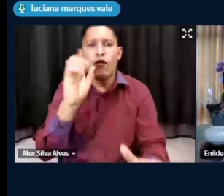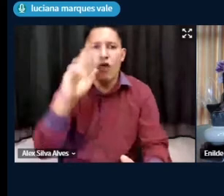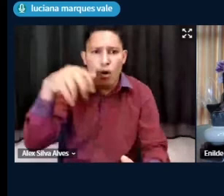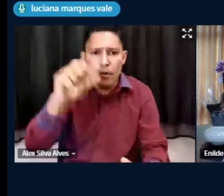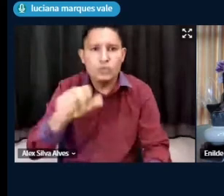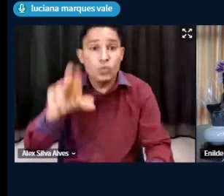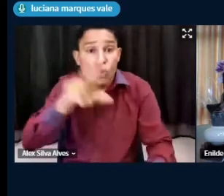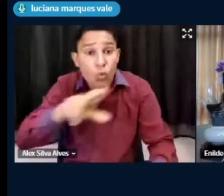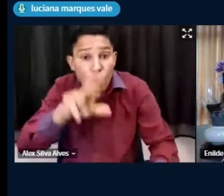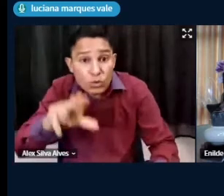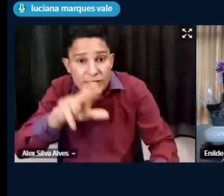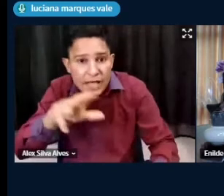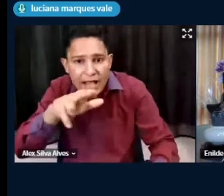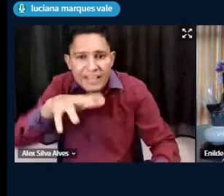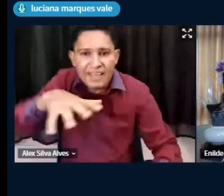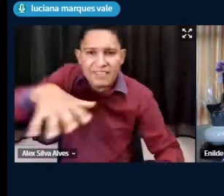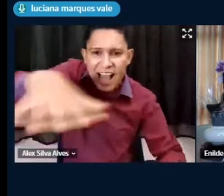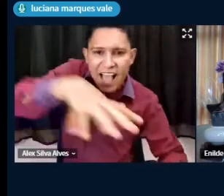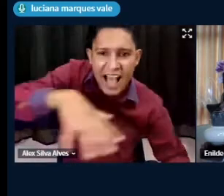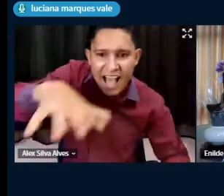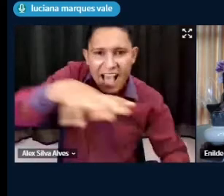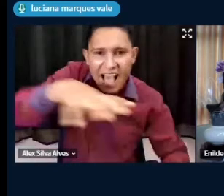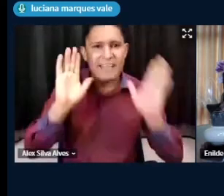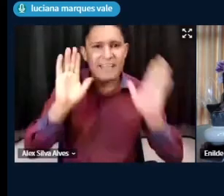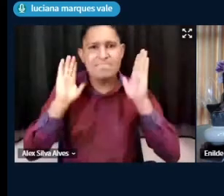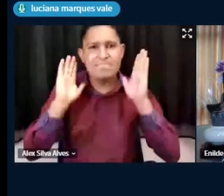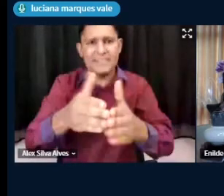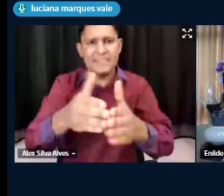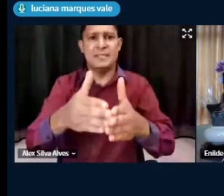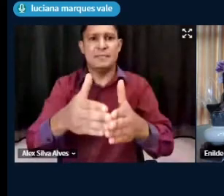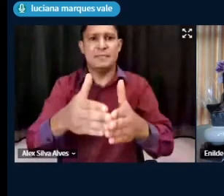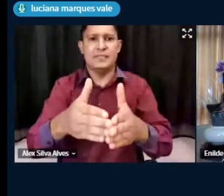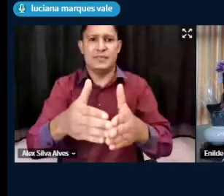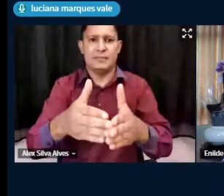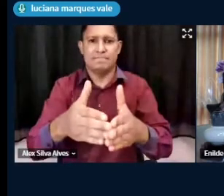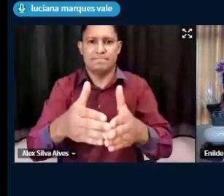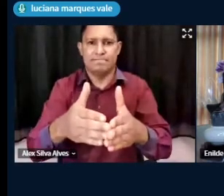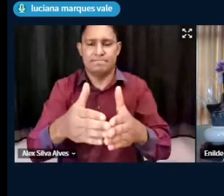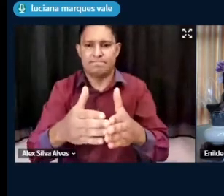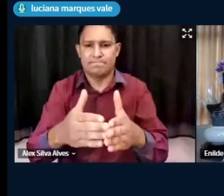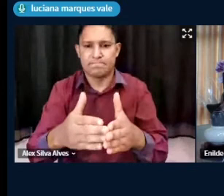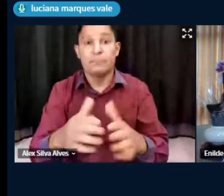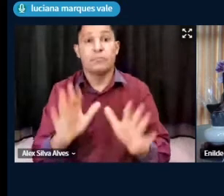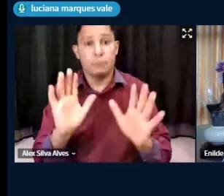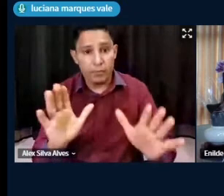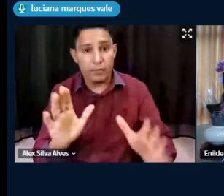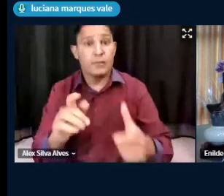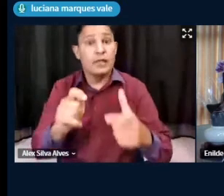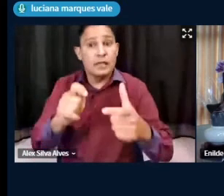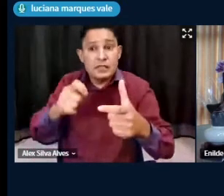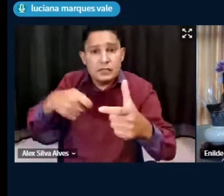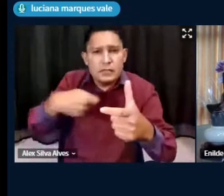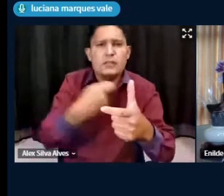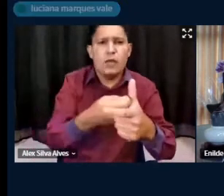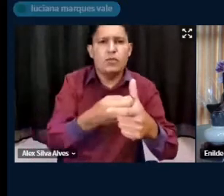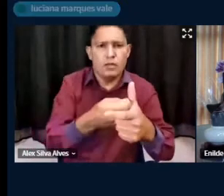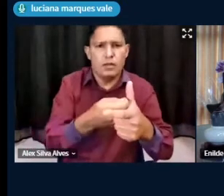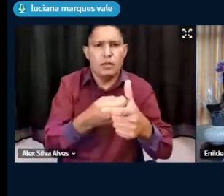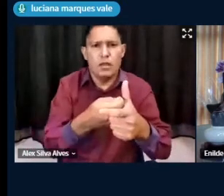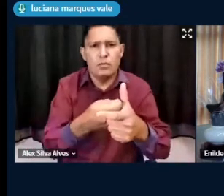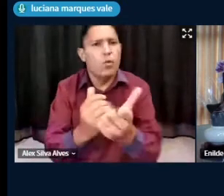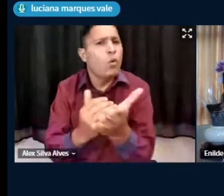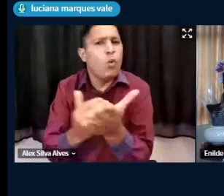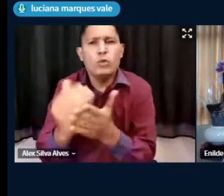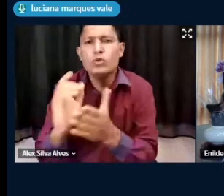simples, compostas, símbolos ou fórmulas usadas nas áreas específicas do conhecimento.